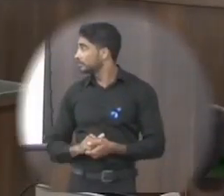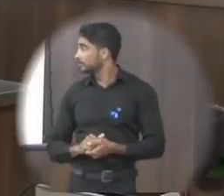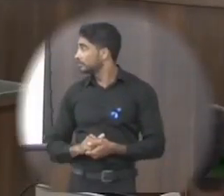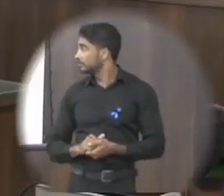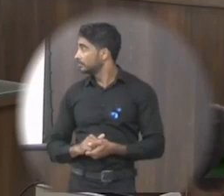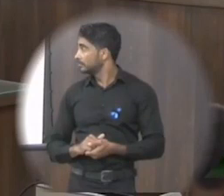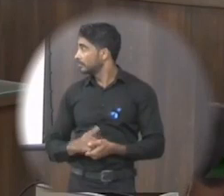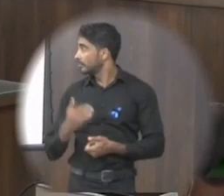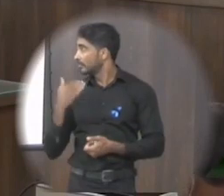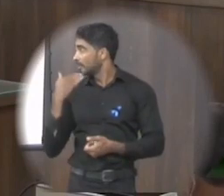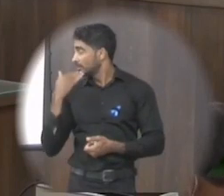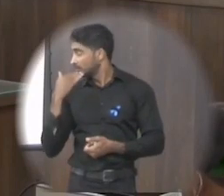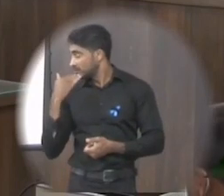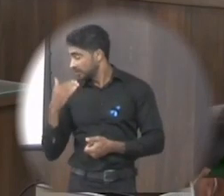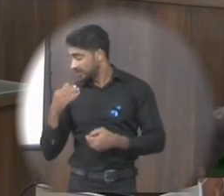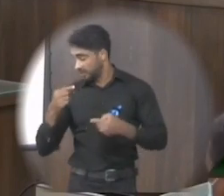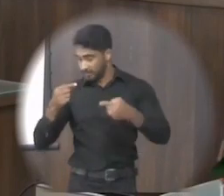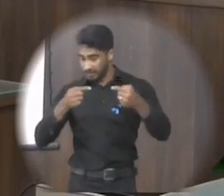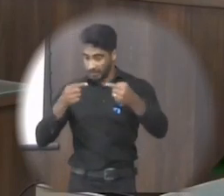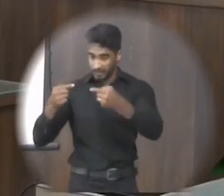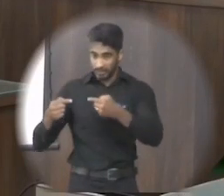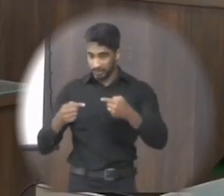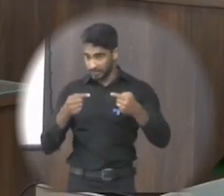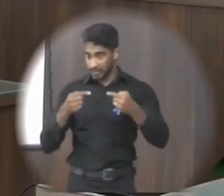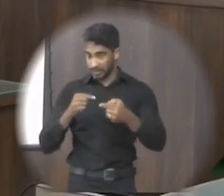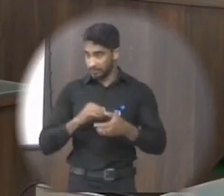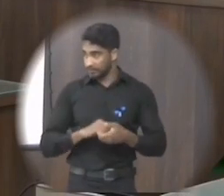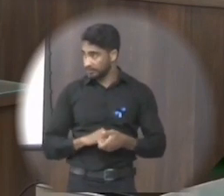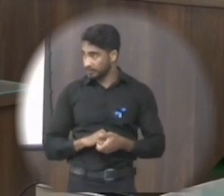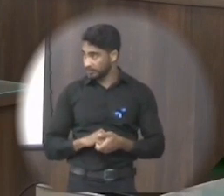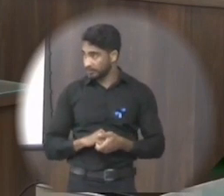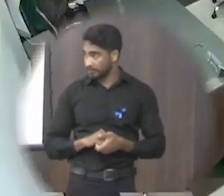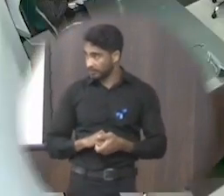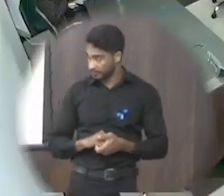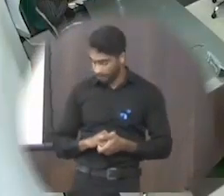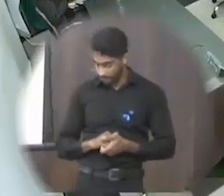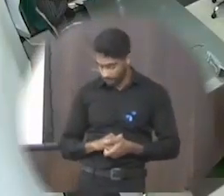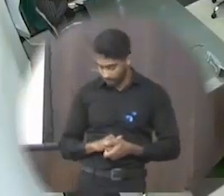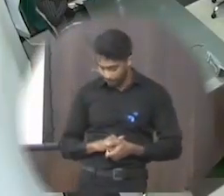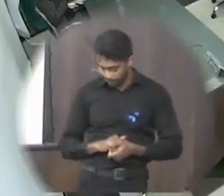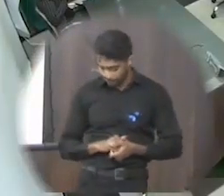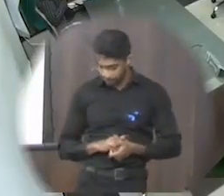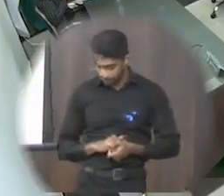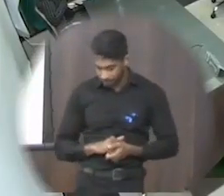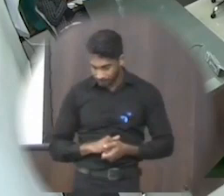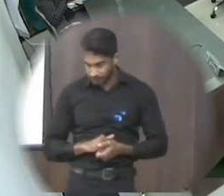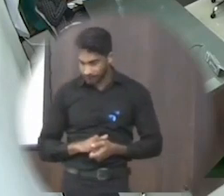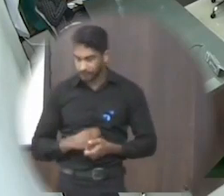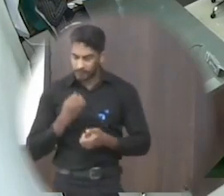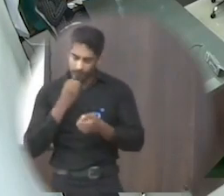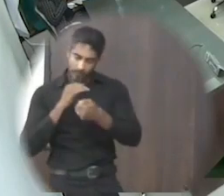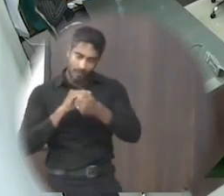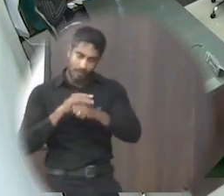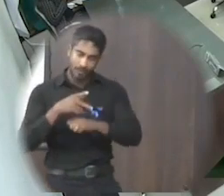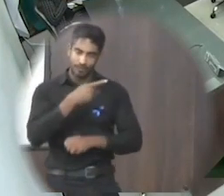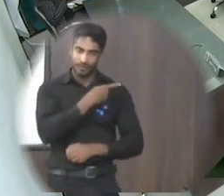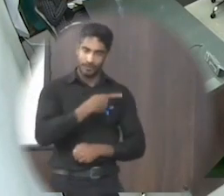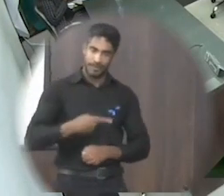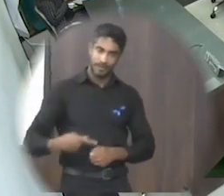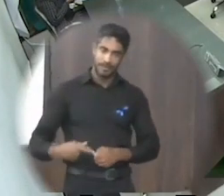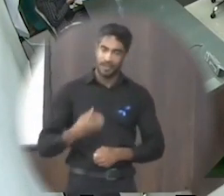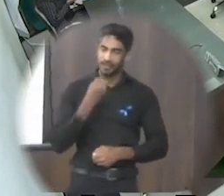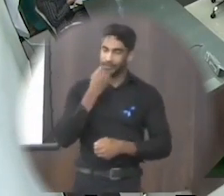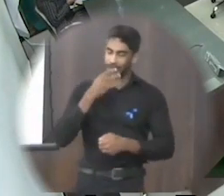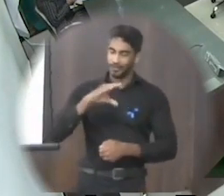As indicações dessa cidade estão em discussão. A palavra, presidente. Boa tarde, vereador. Boa noite, presidente. Boa noite, meus